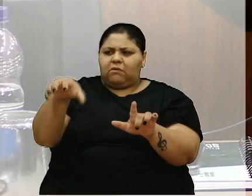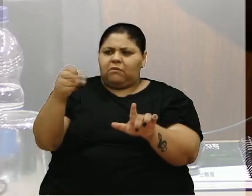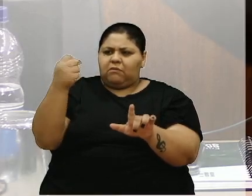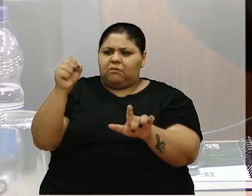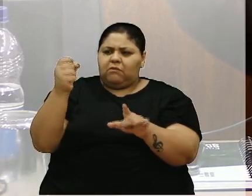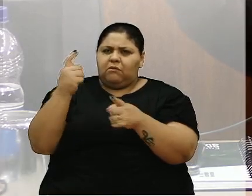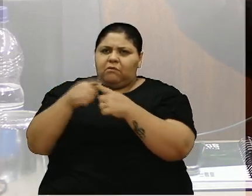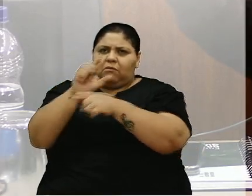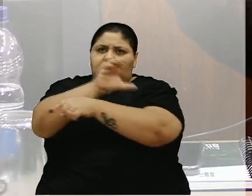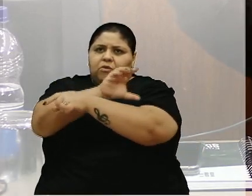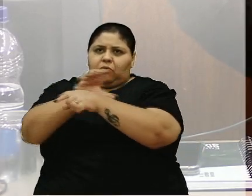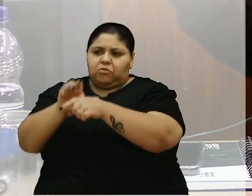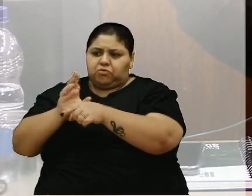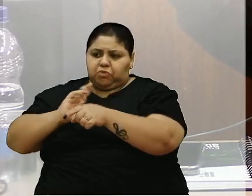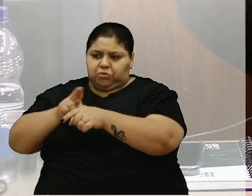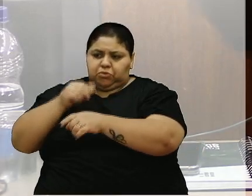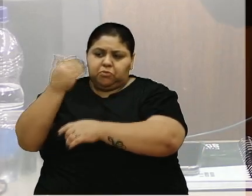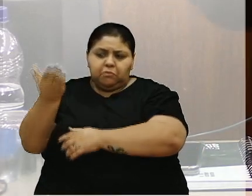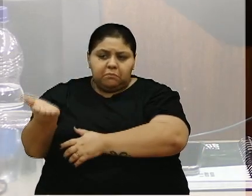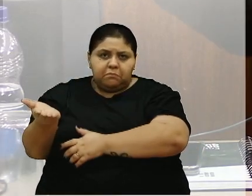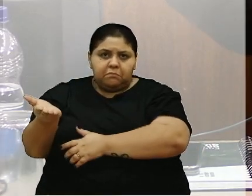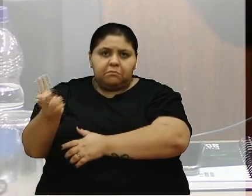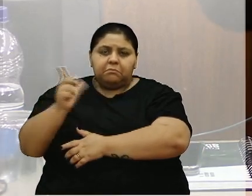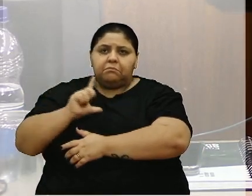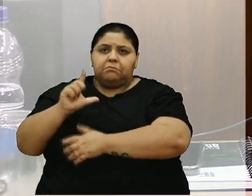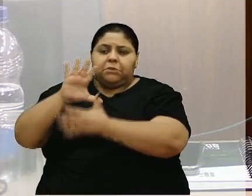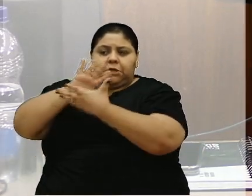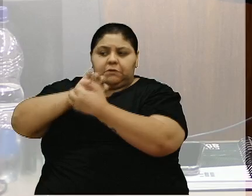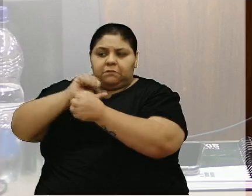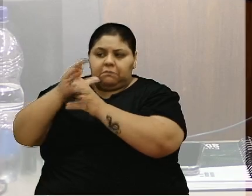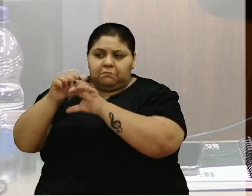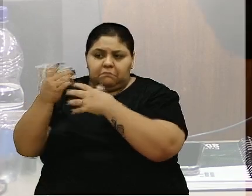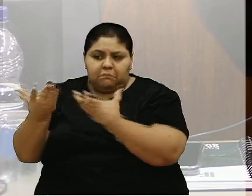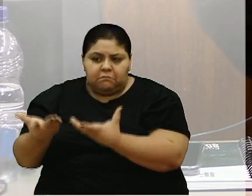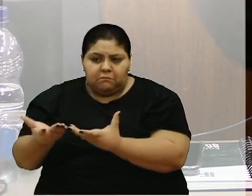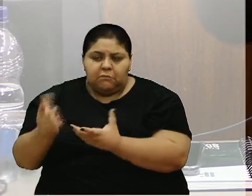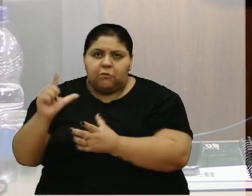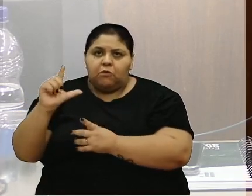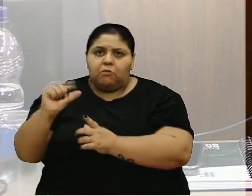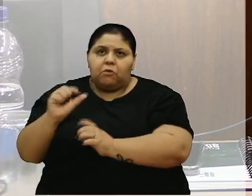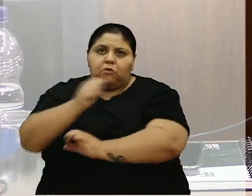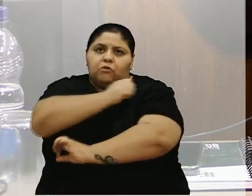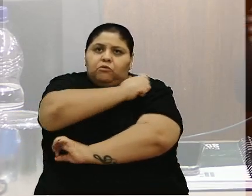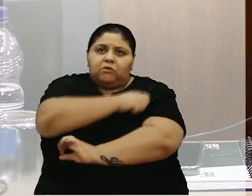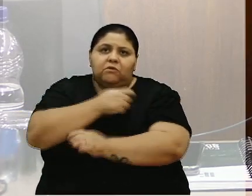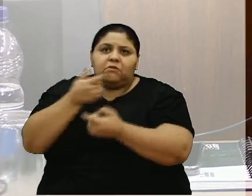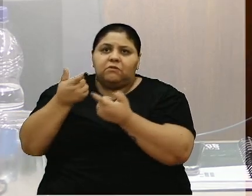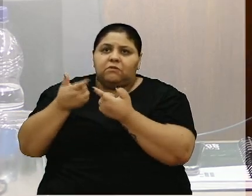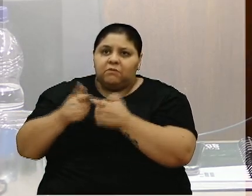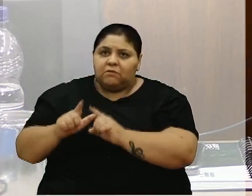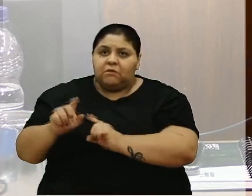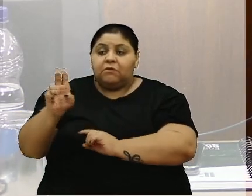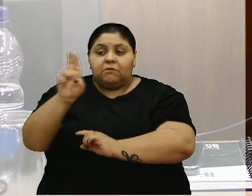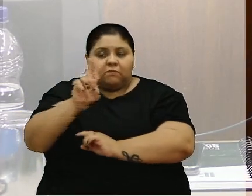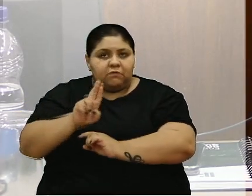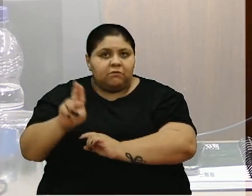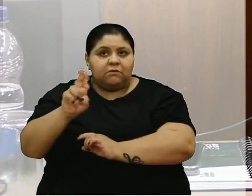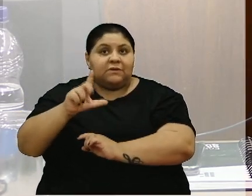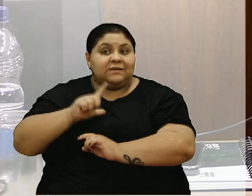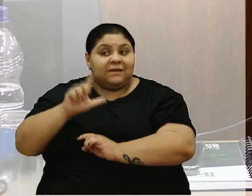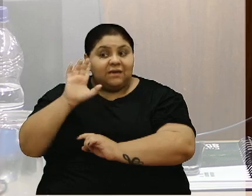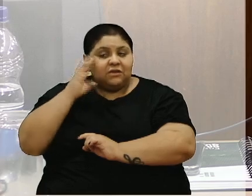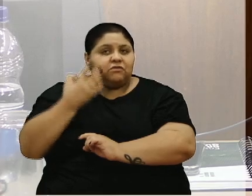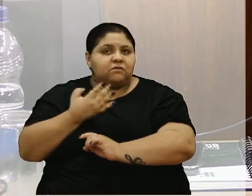cursos continuam lá, tem arte, com poucos ou muitos alunos, mas é uma questão que a universidade tem que